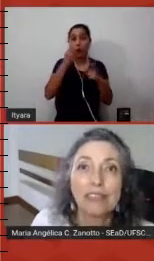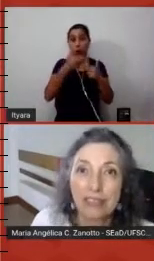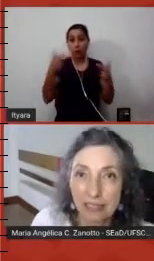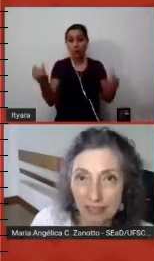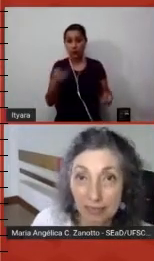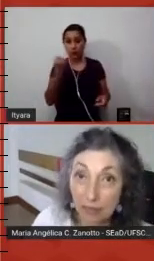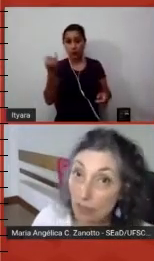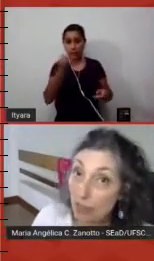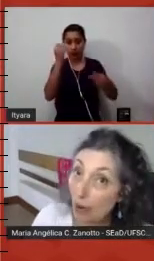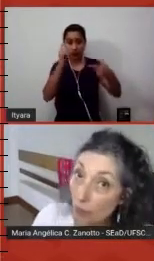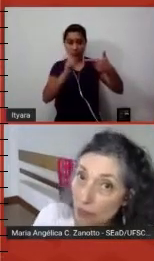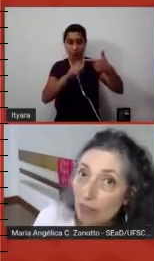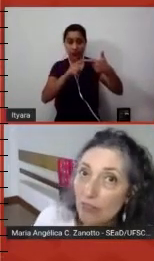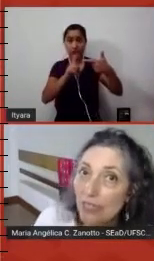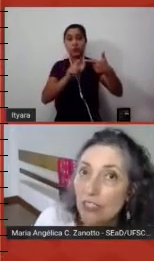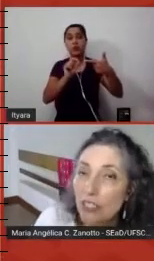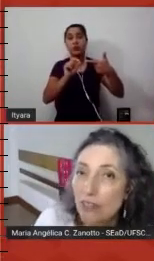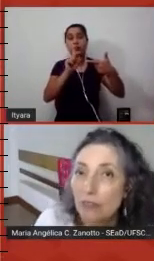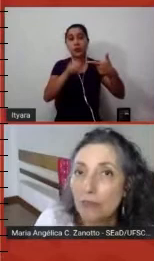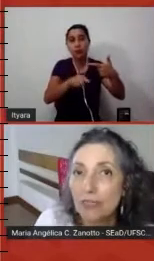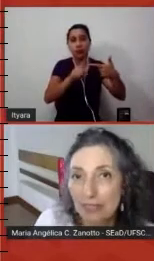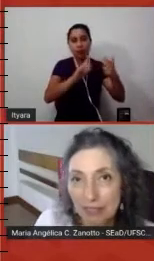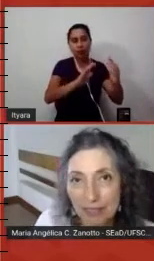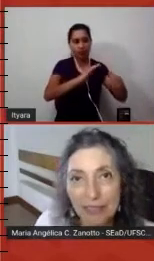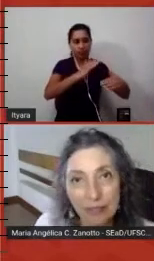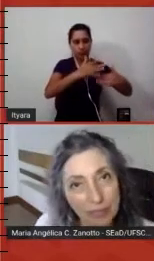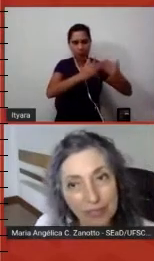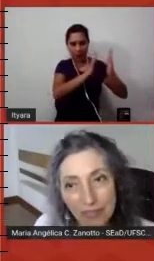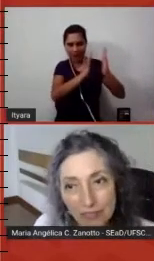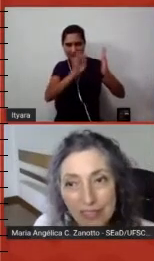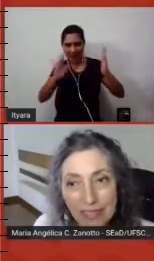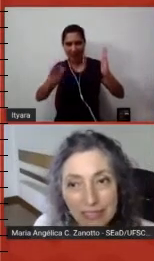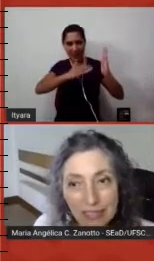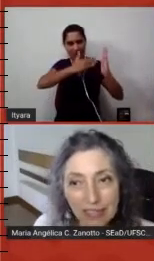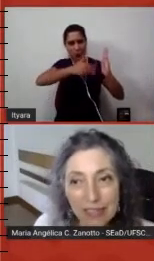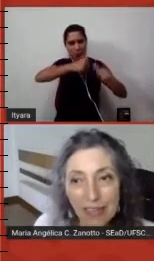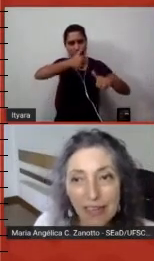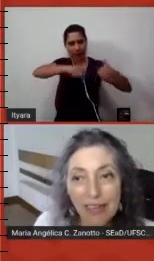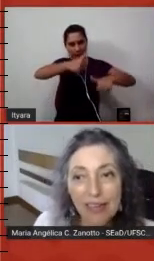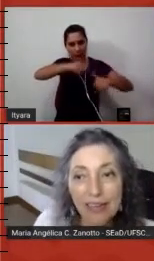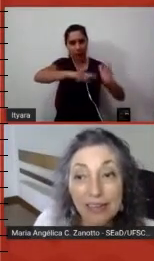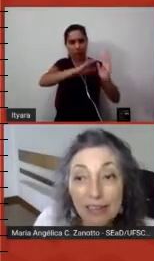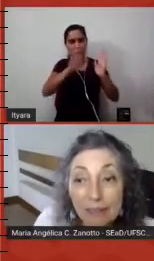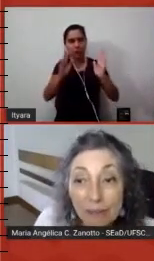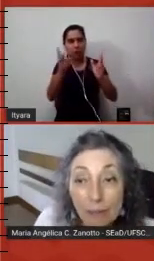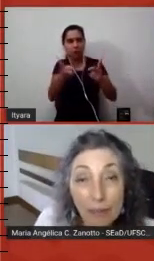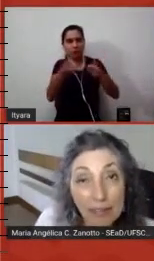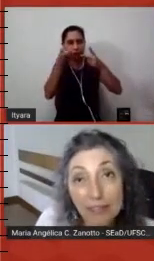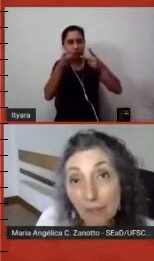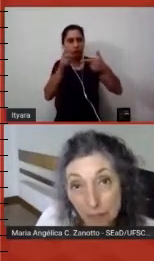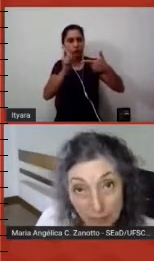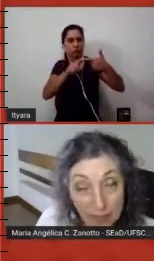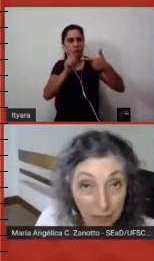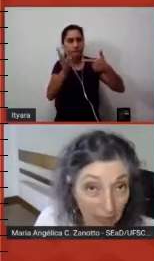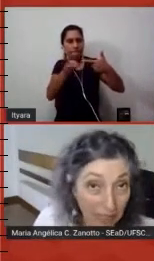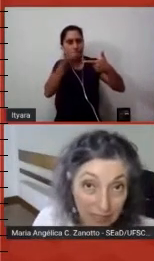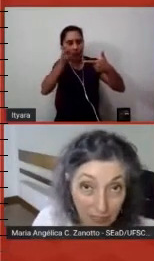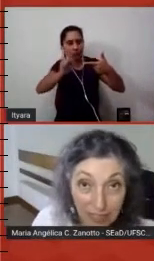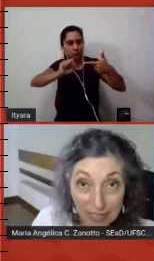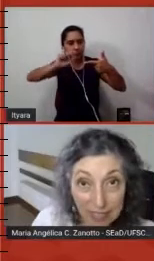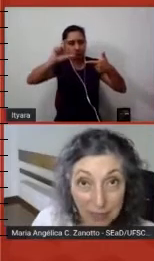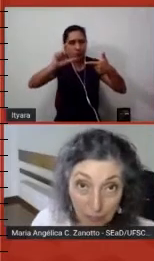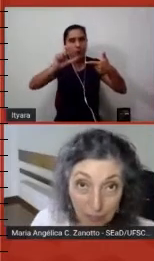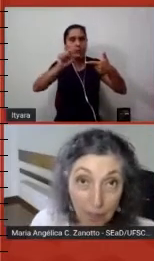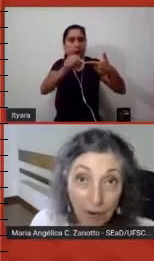as evidências. Então, se é um processo avaliativo, precisa-se obter as evidências. E para que